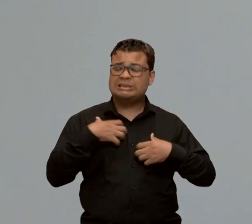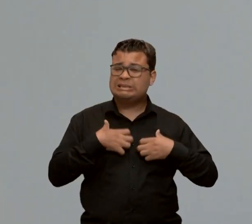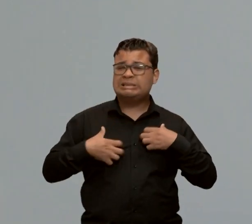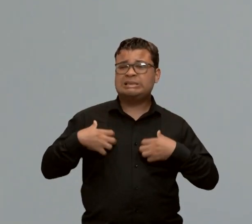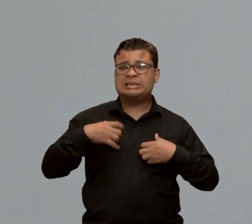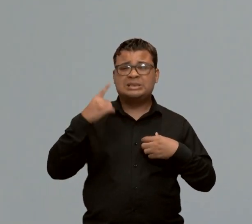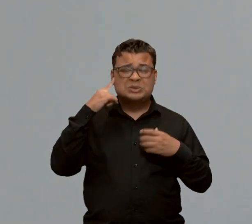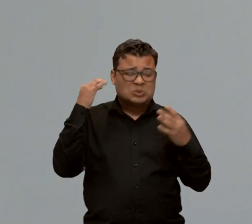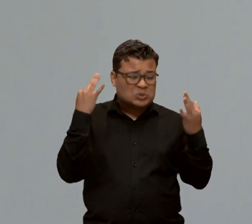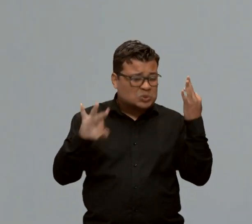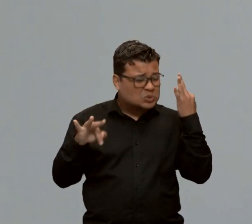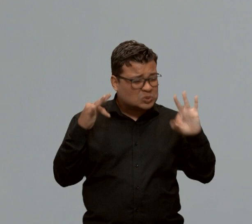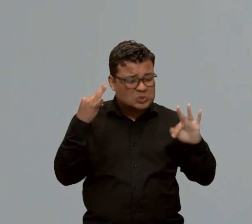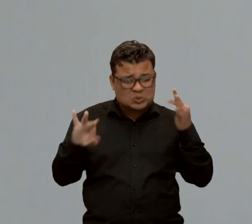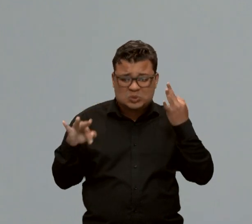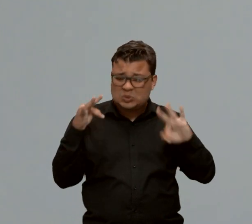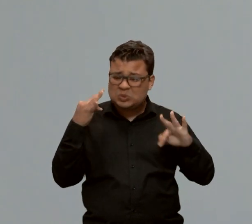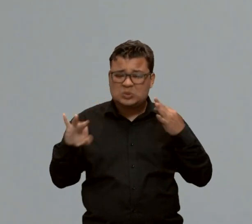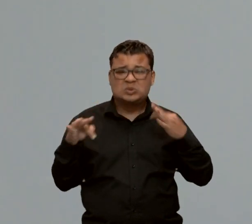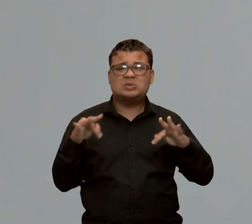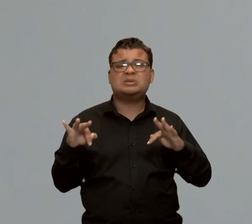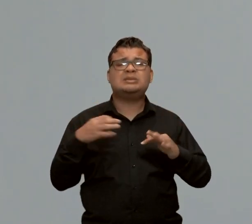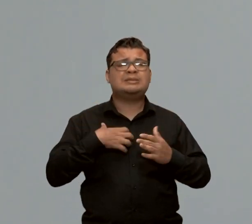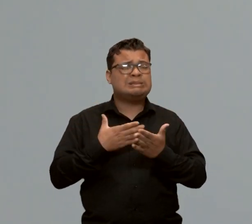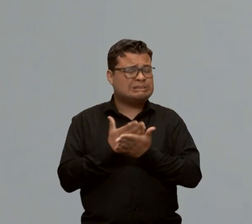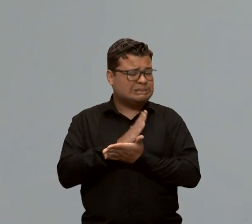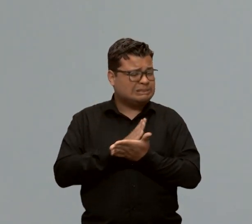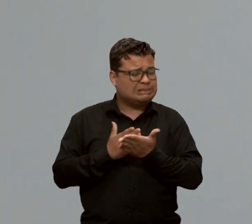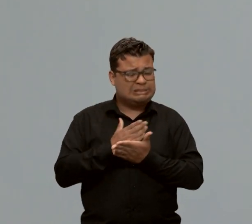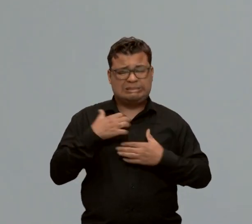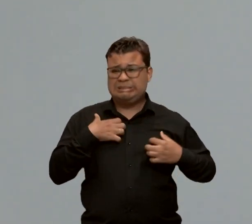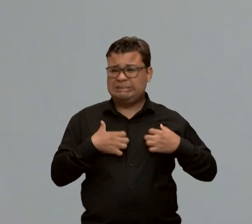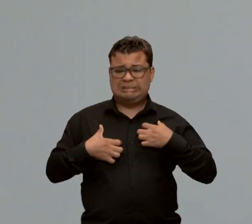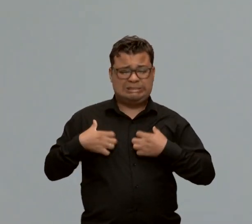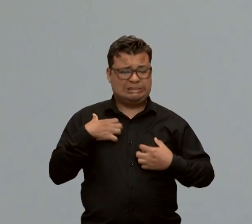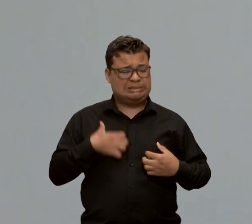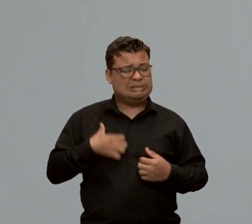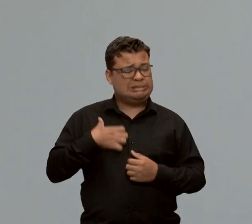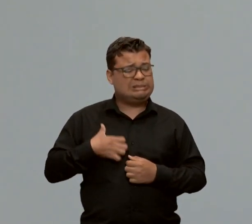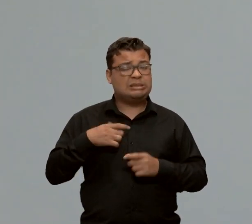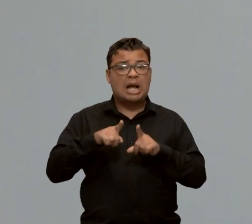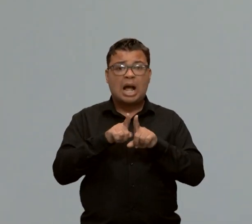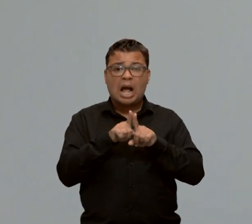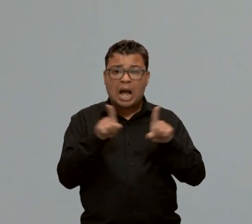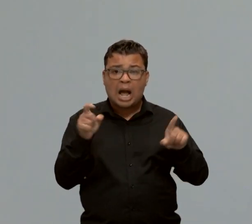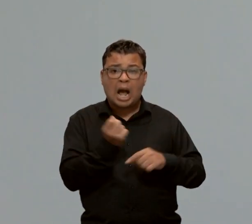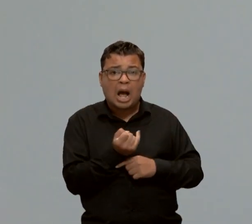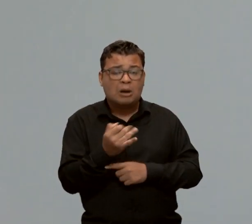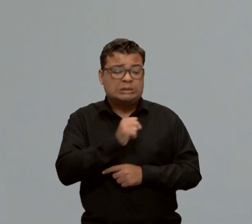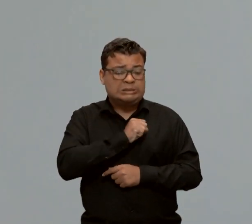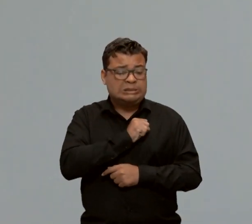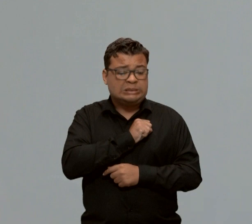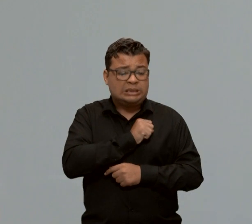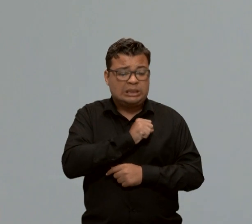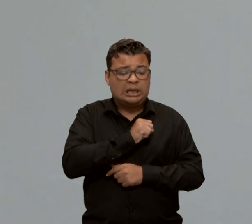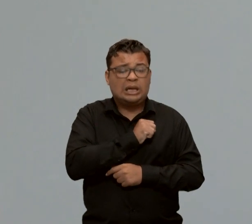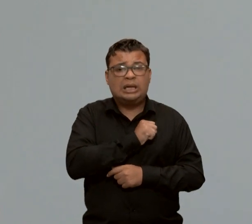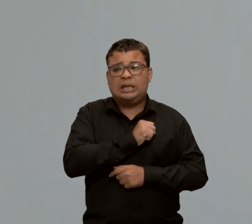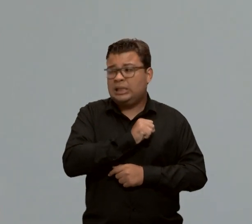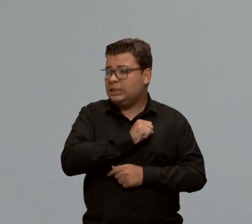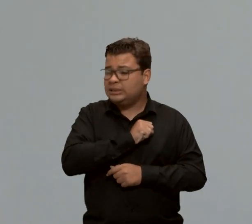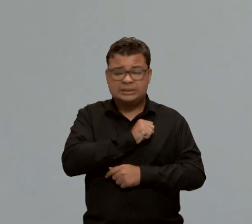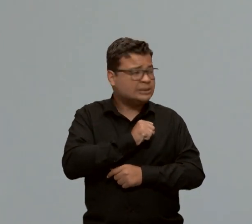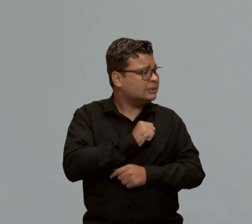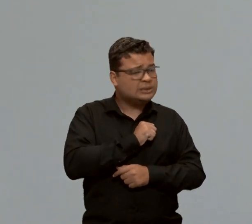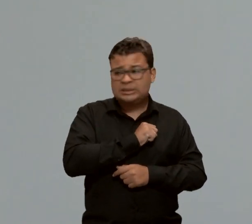pontual, fina no ouvido, irritabilidade, algumas relatam taquicardia, elas querem sair daquele